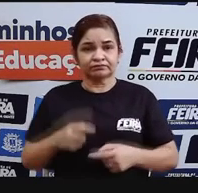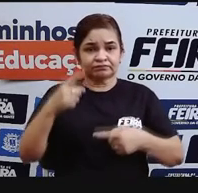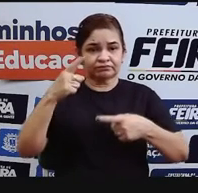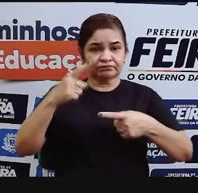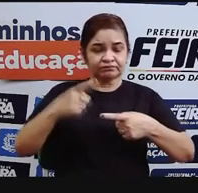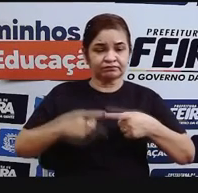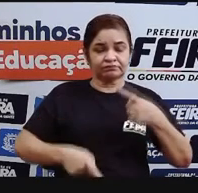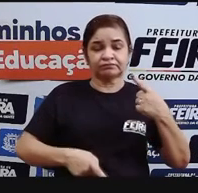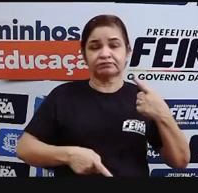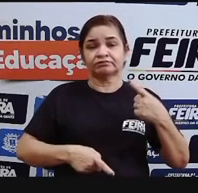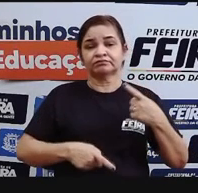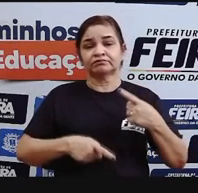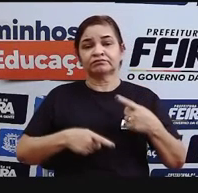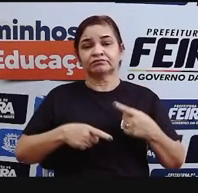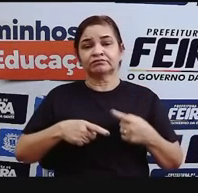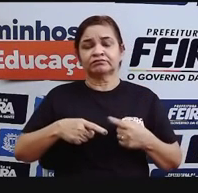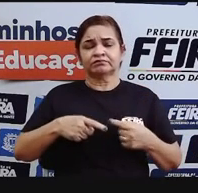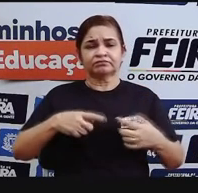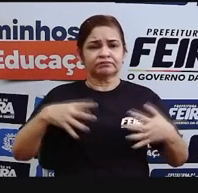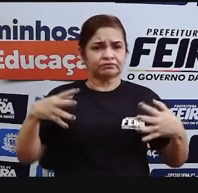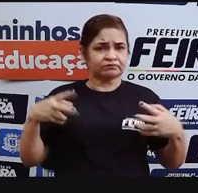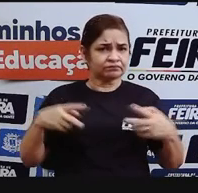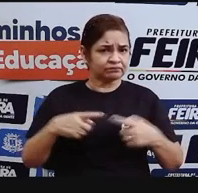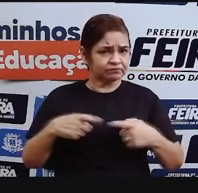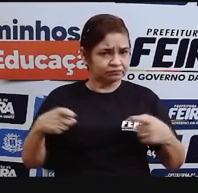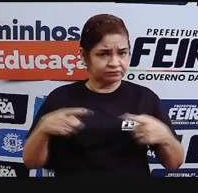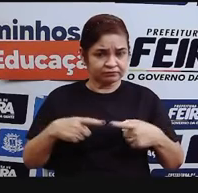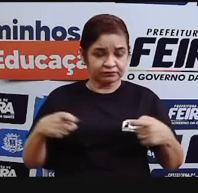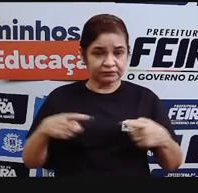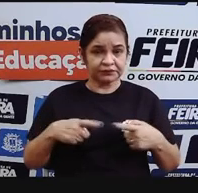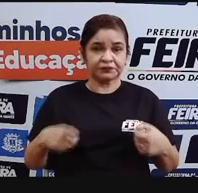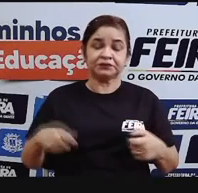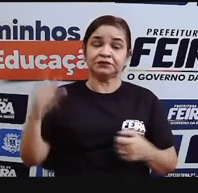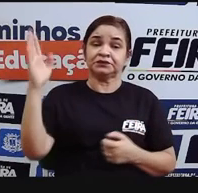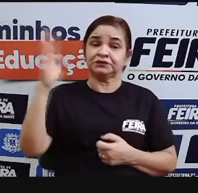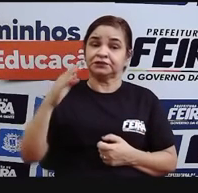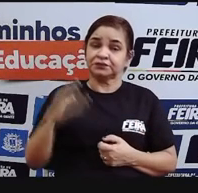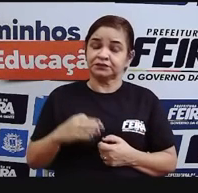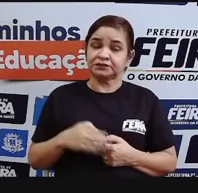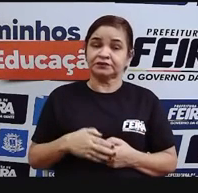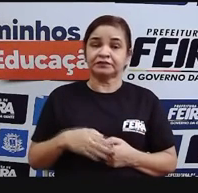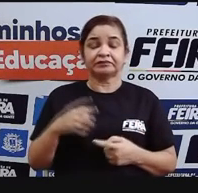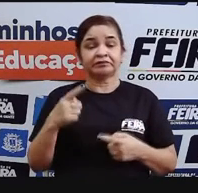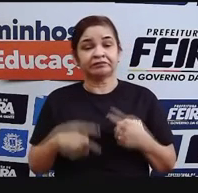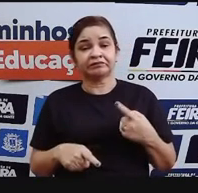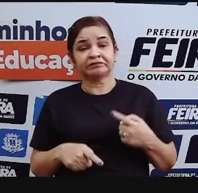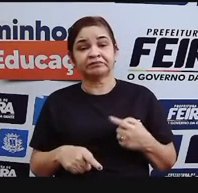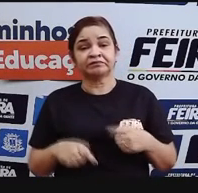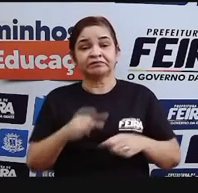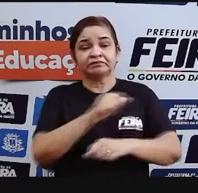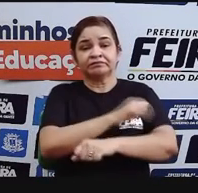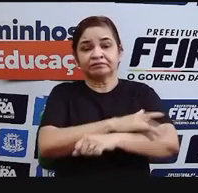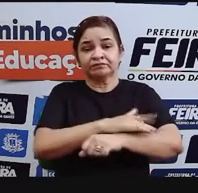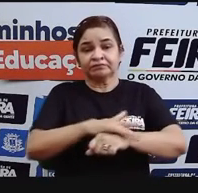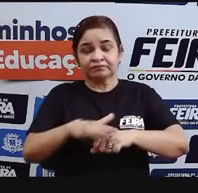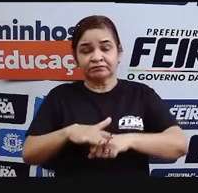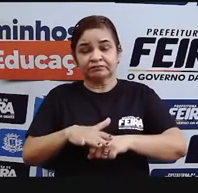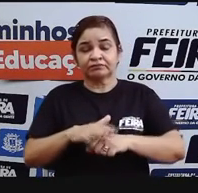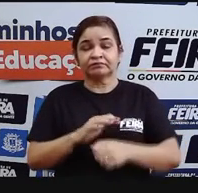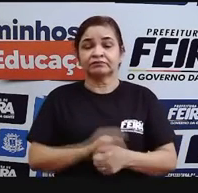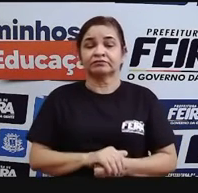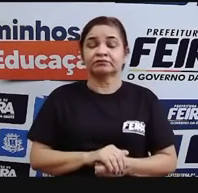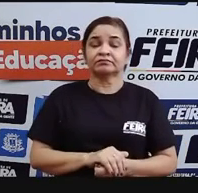como Teresa de Benguela, que também lutou contra a escravidão e o racismo no Brasil, a Dandara, Rainha